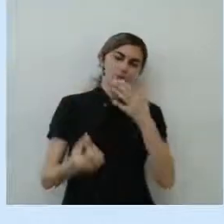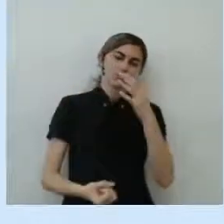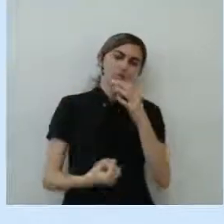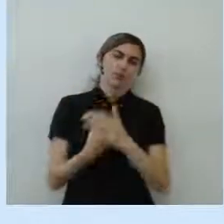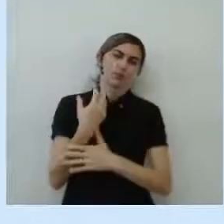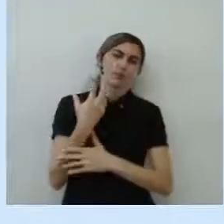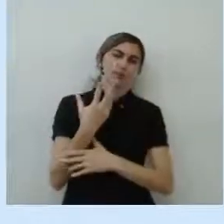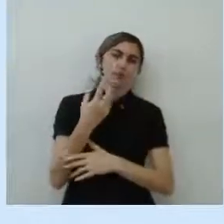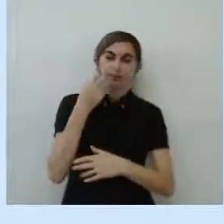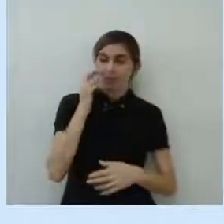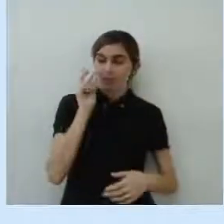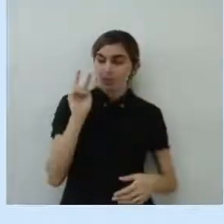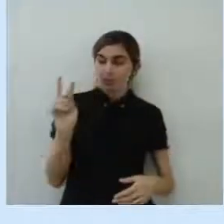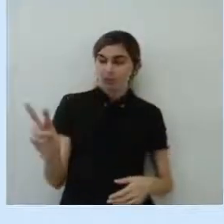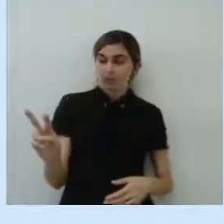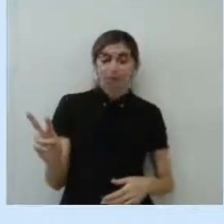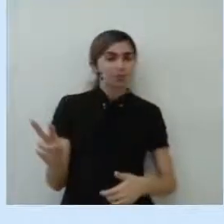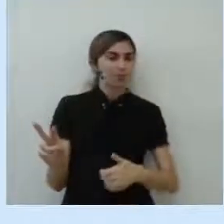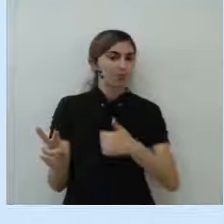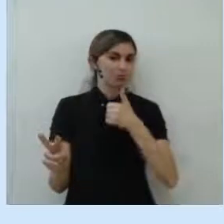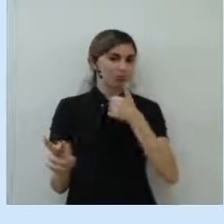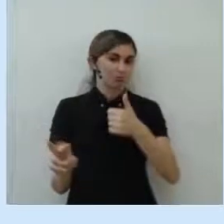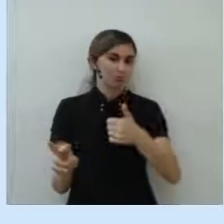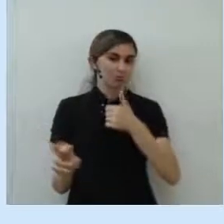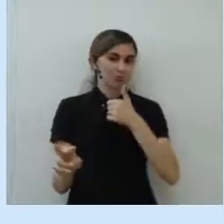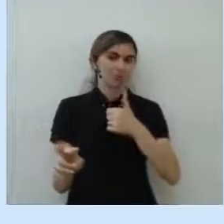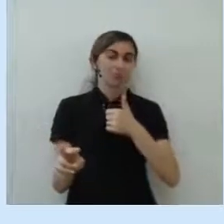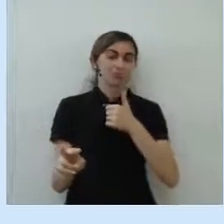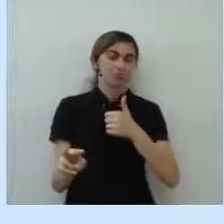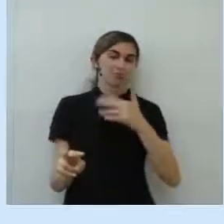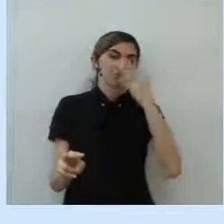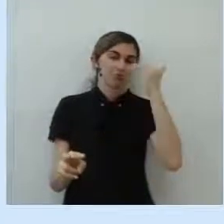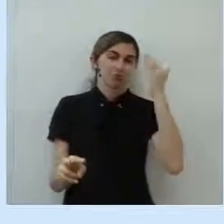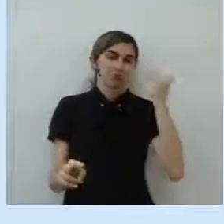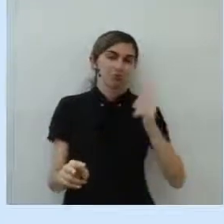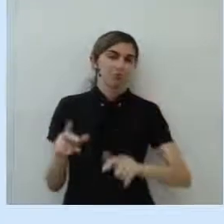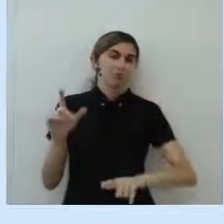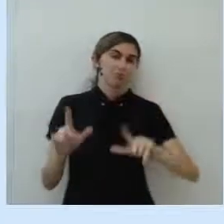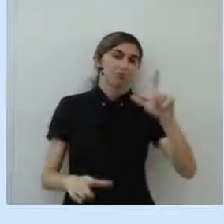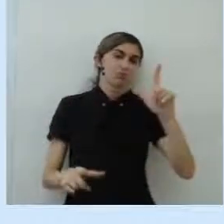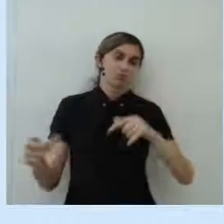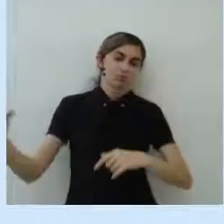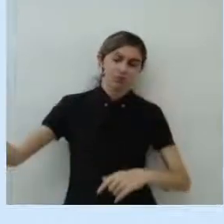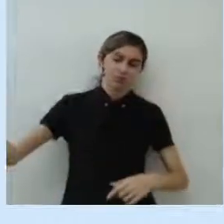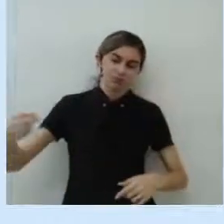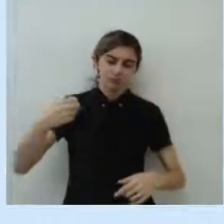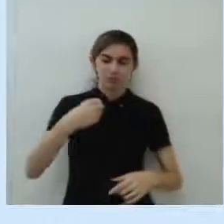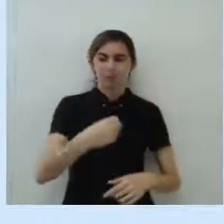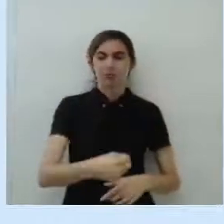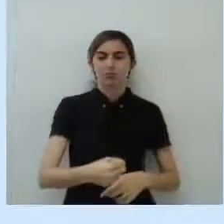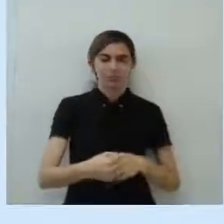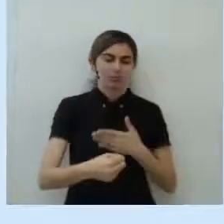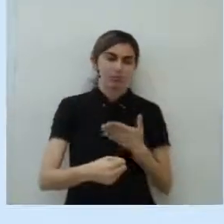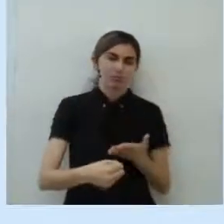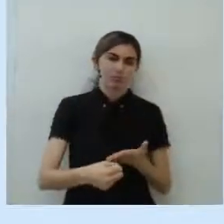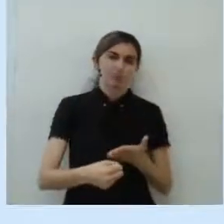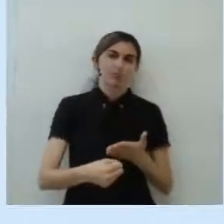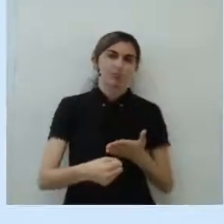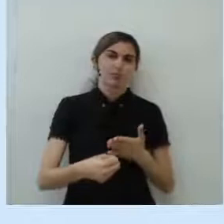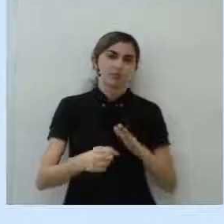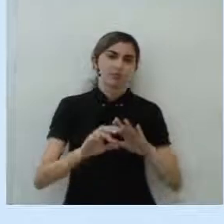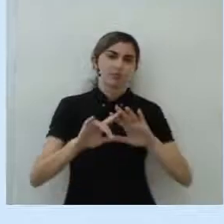recém-criada, viu que ali era uma grande promessa para a televisão, leva Chacrinha para os